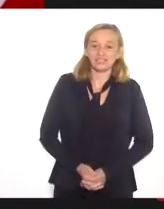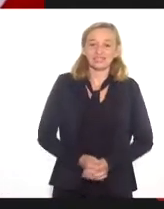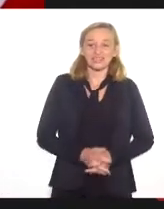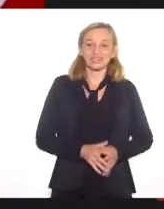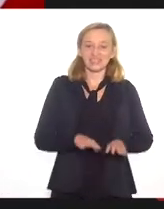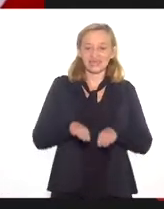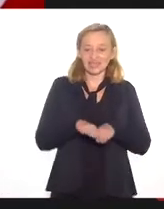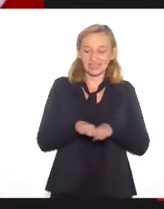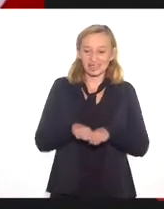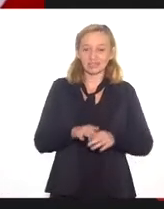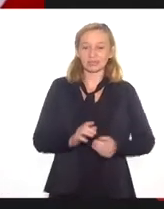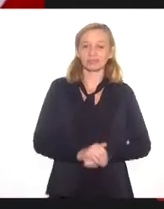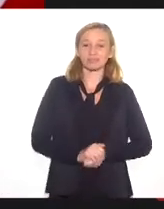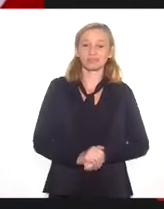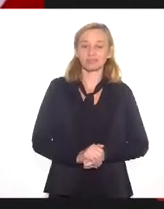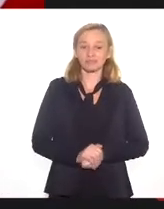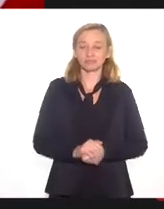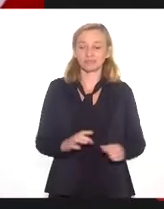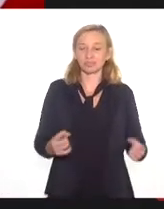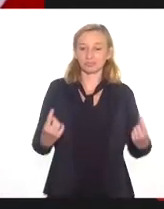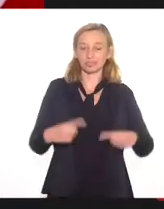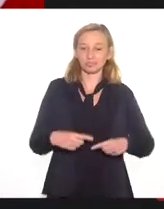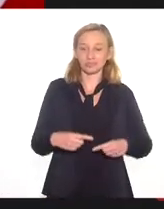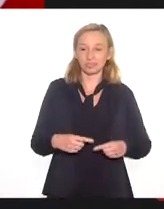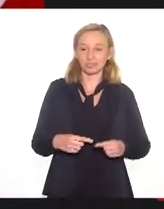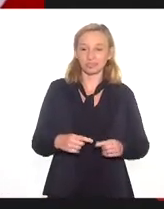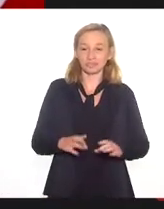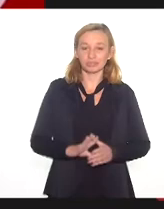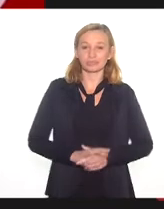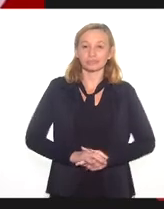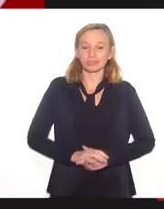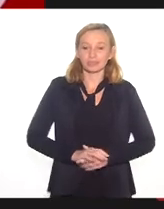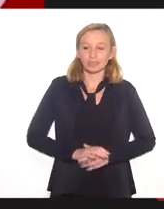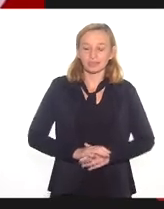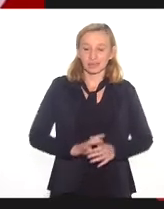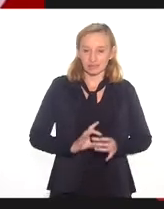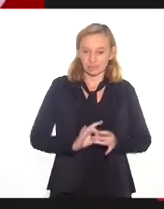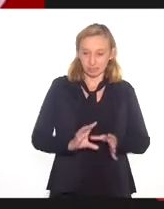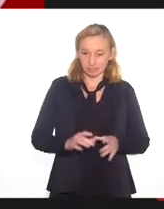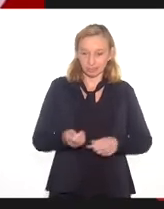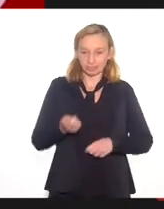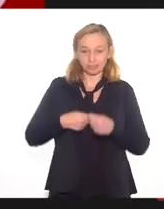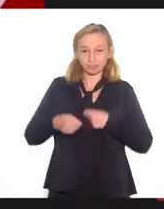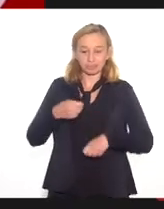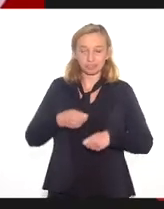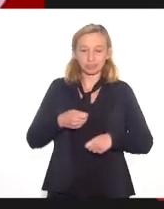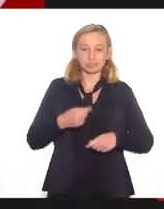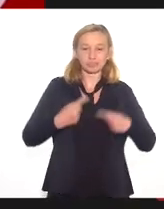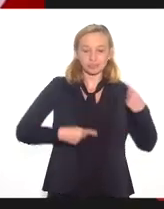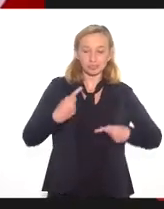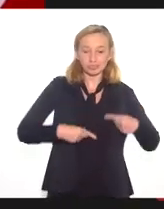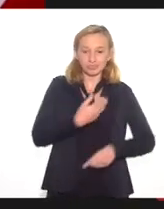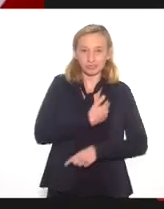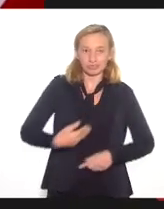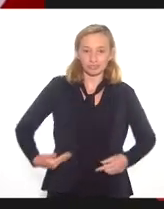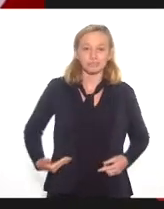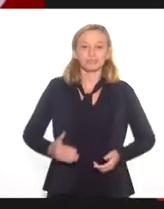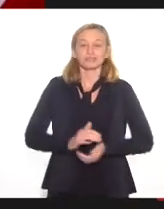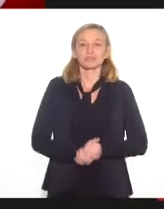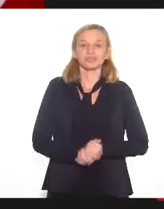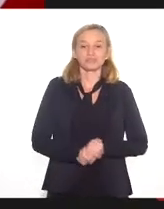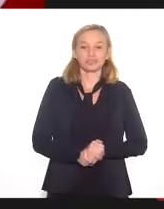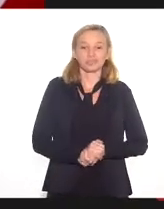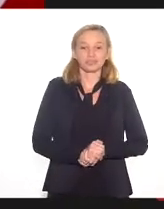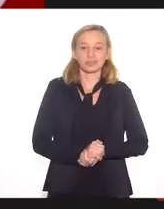para concorrer com o grande agronegócio para o acesso às políticas públicas então sendo